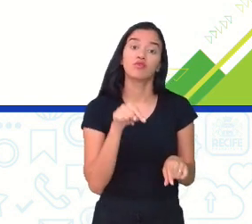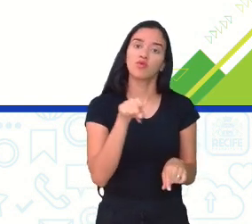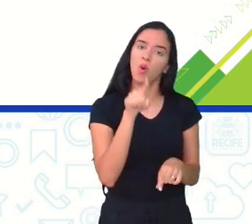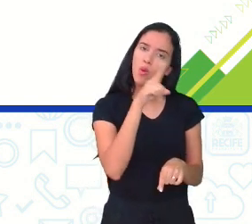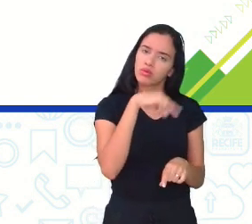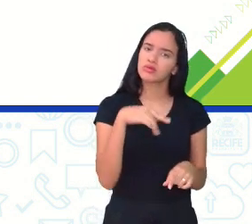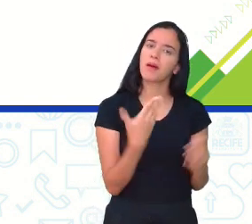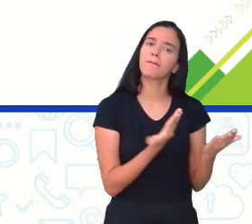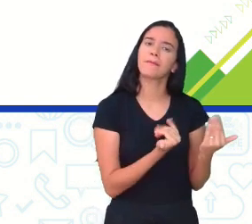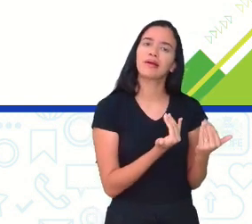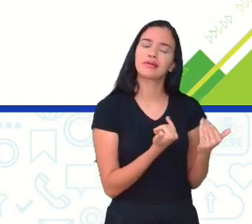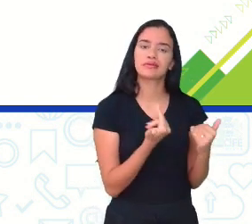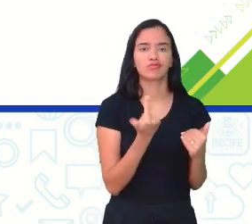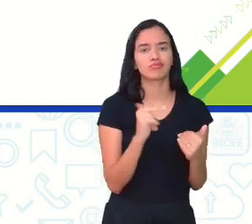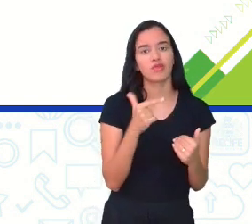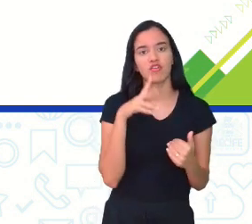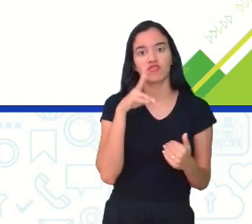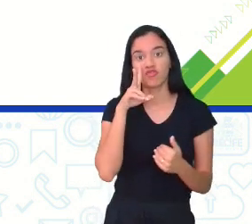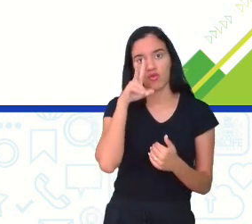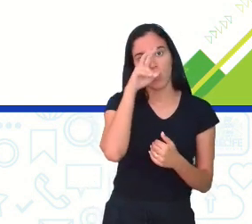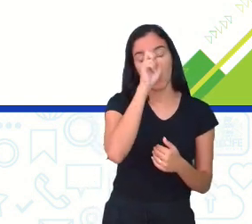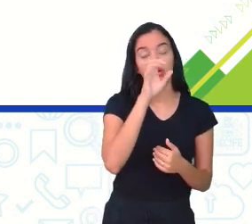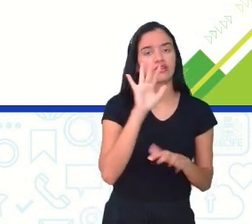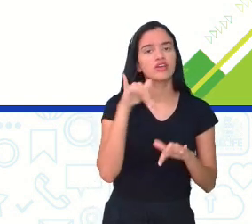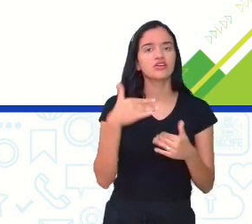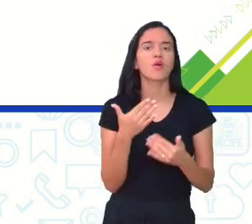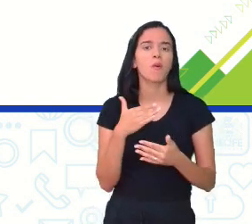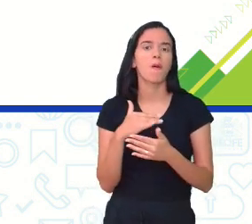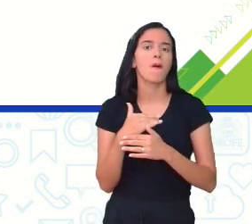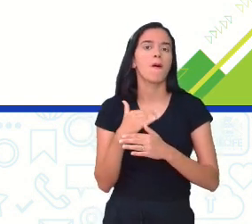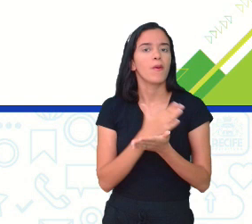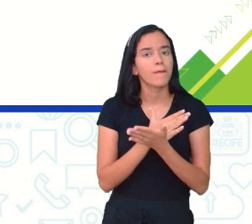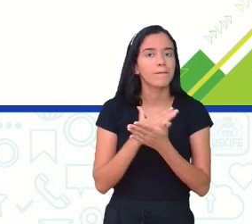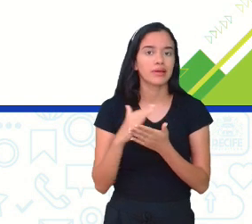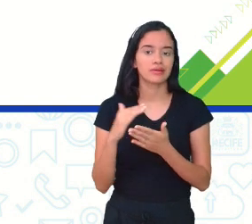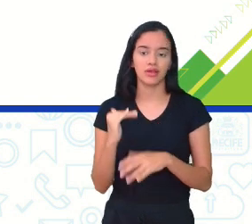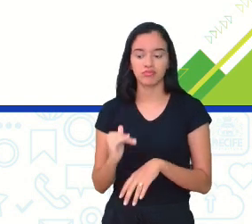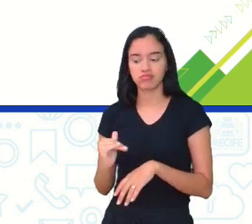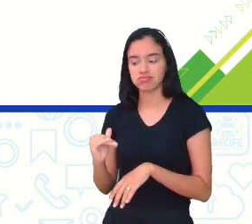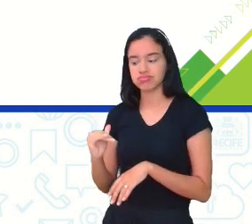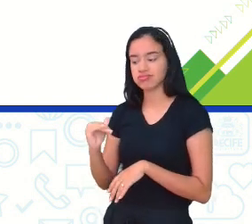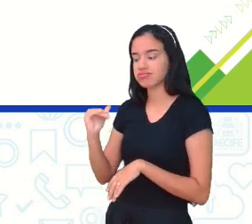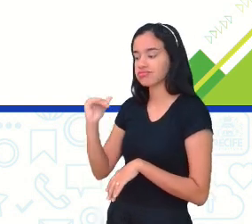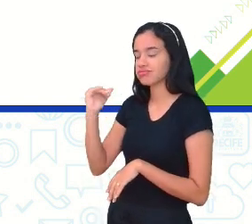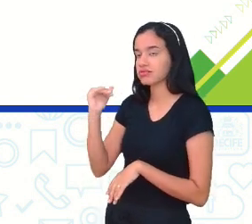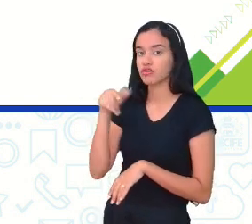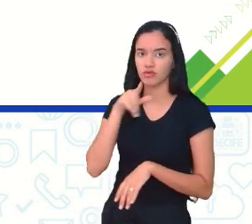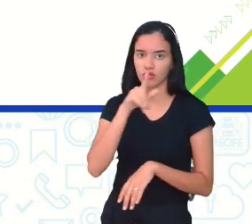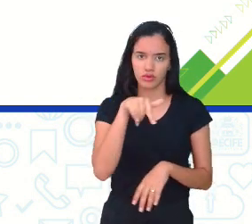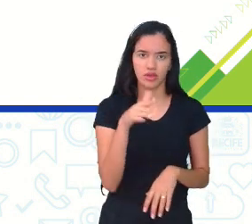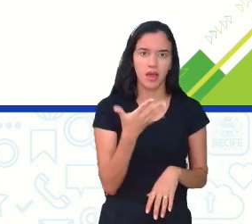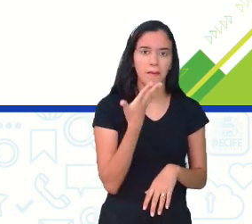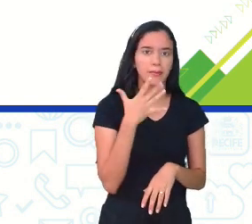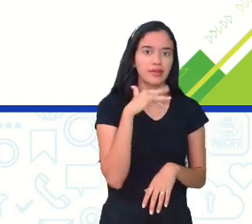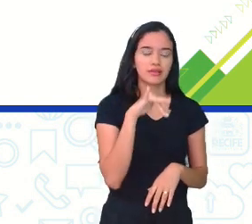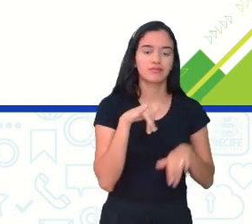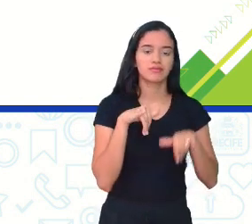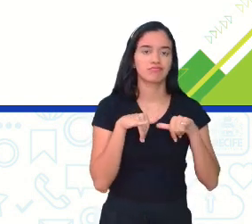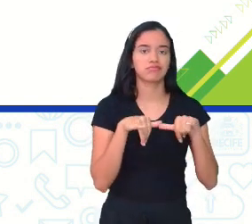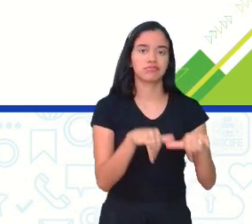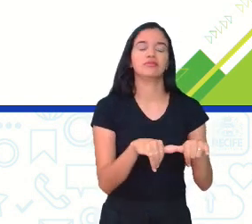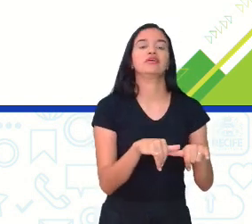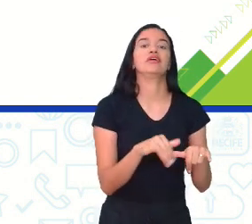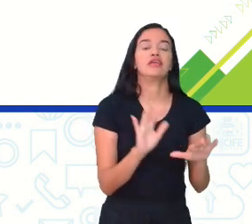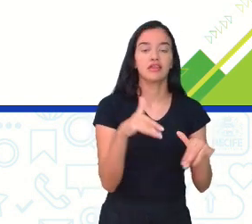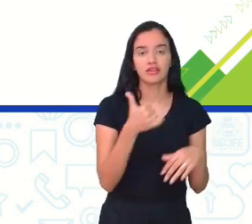novo, de repente você não tem tanta força. Quando você começa a crescer, às vezes, quando você é pequenininho, você vai no mercado,